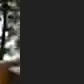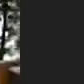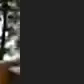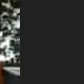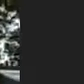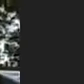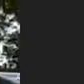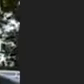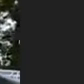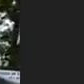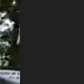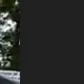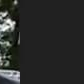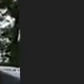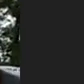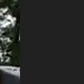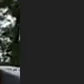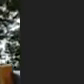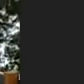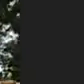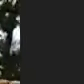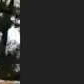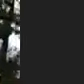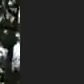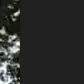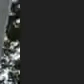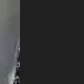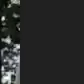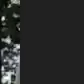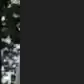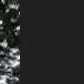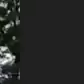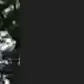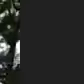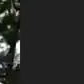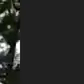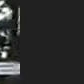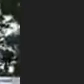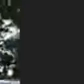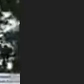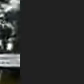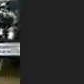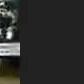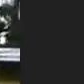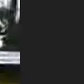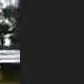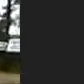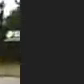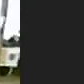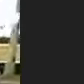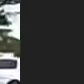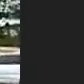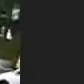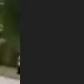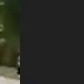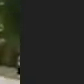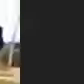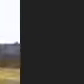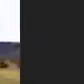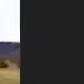pelos trabalhadores também, eles têm colocado no Facebook. É uma interação muito, muito grande. Eles